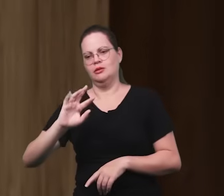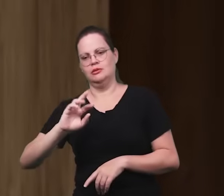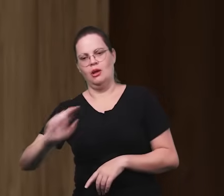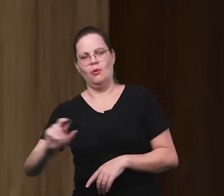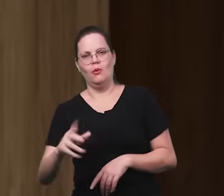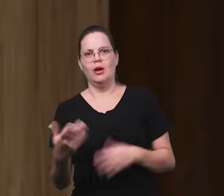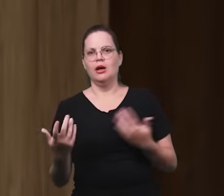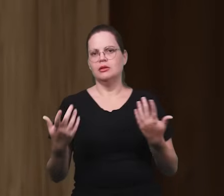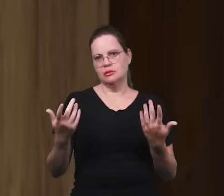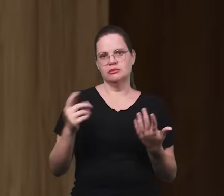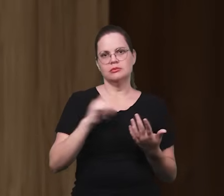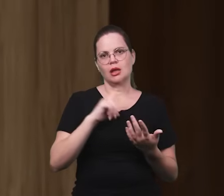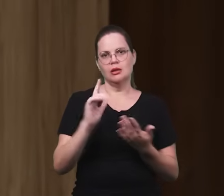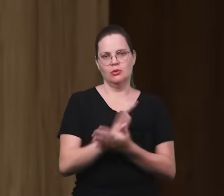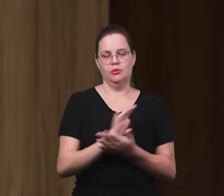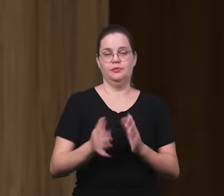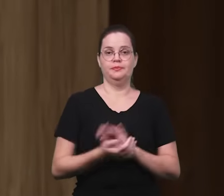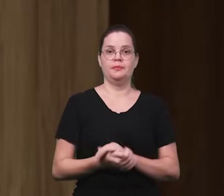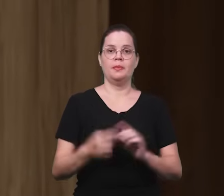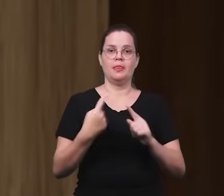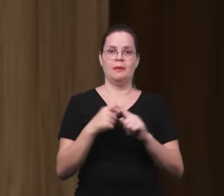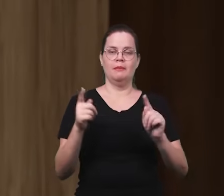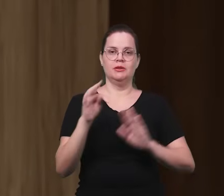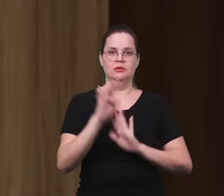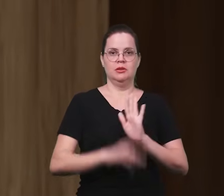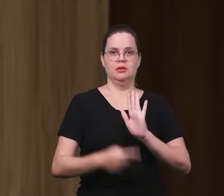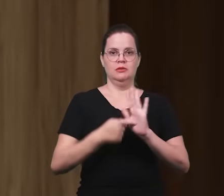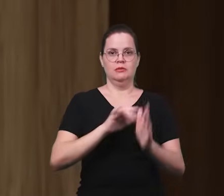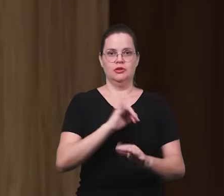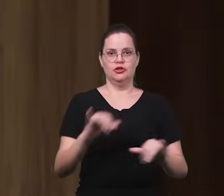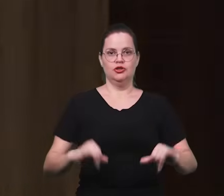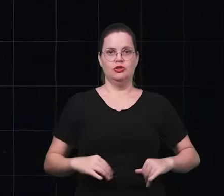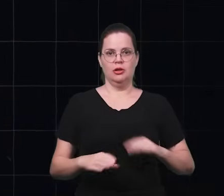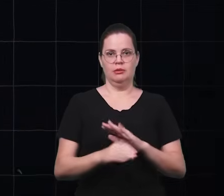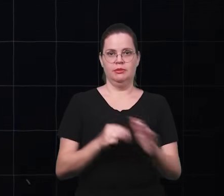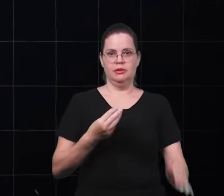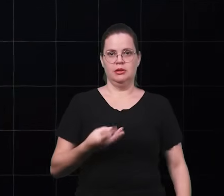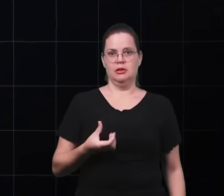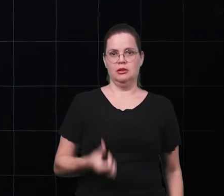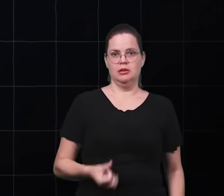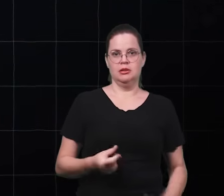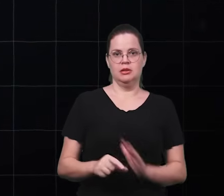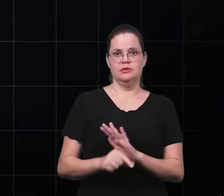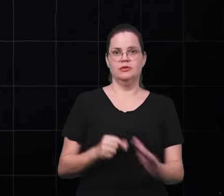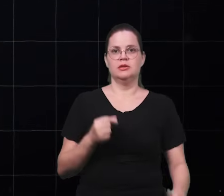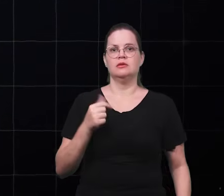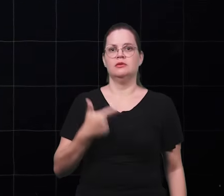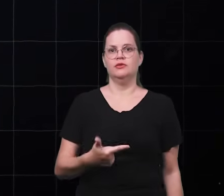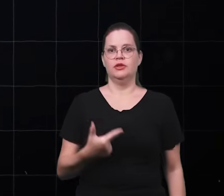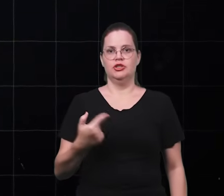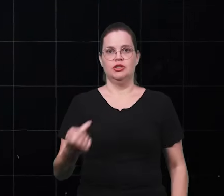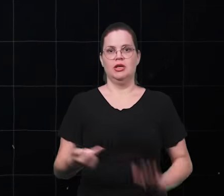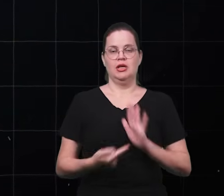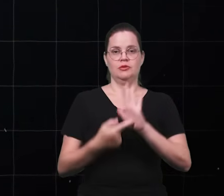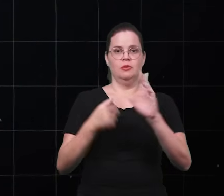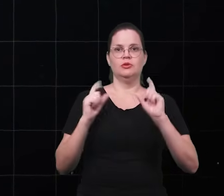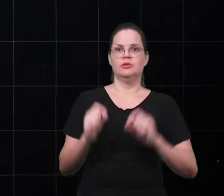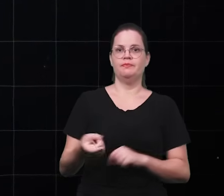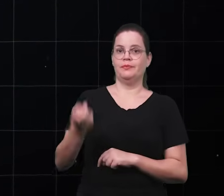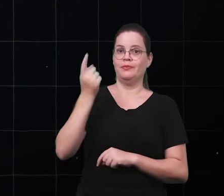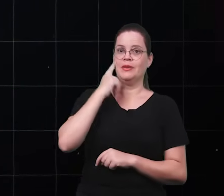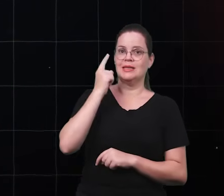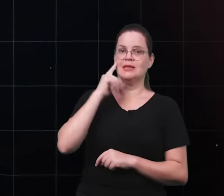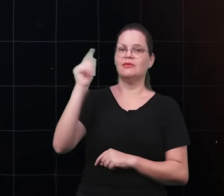de citar alguns aqui. Jó 36, 27 diz assim: porque reúne as gotas das águas